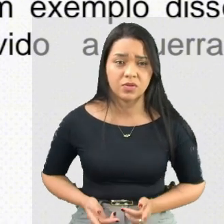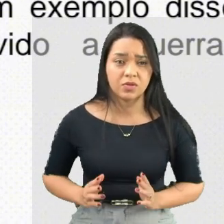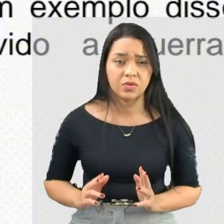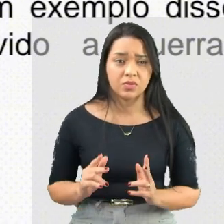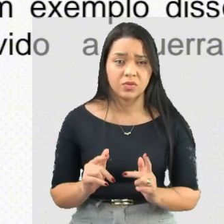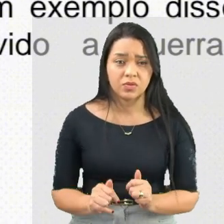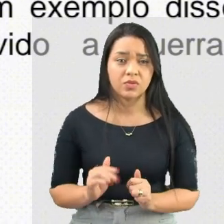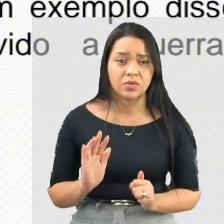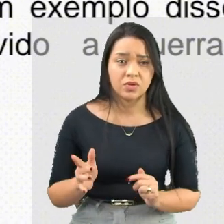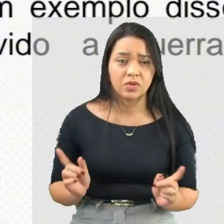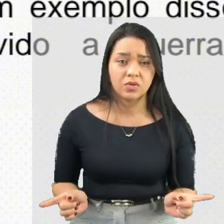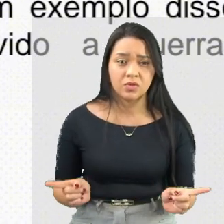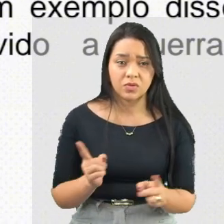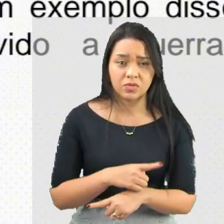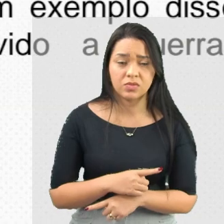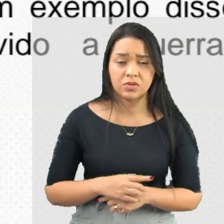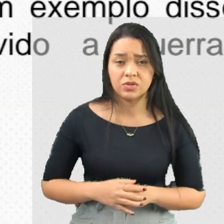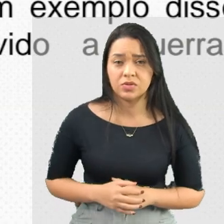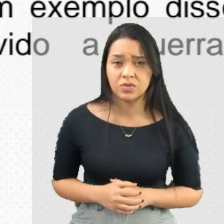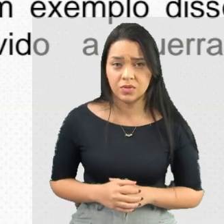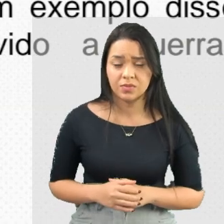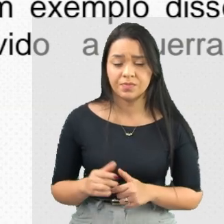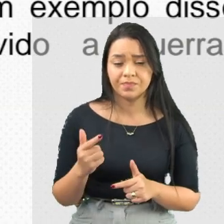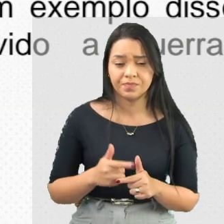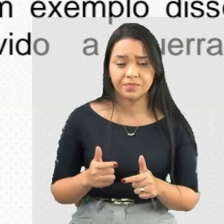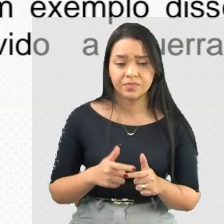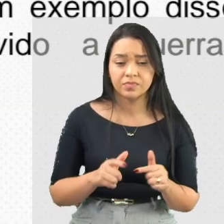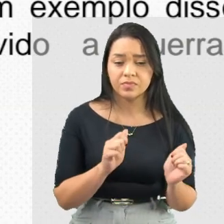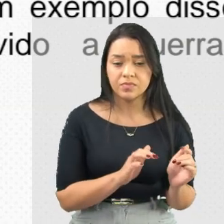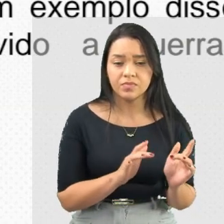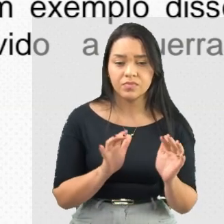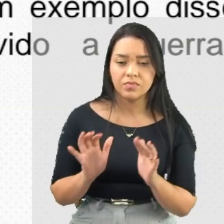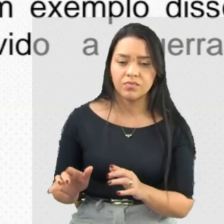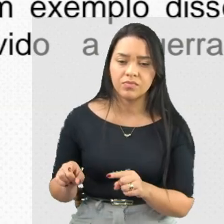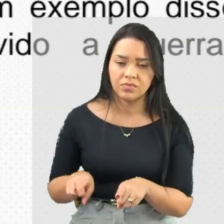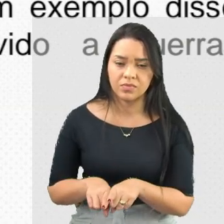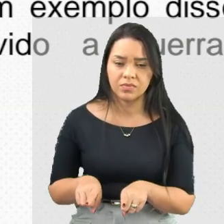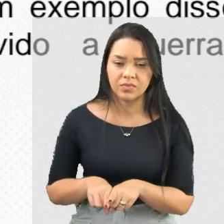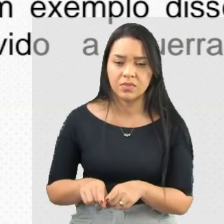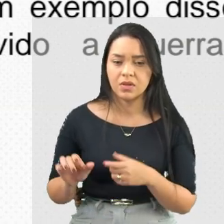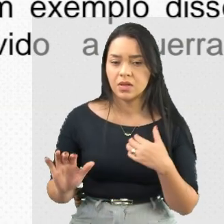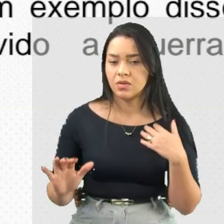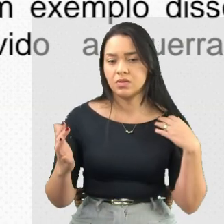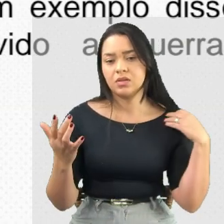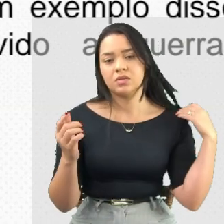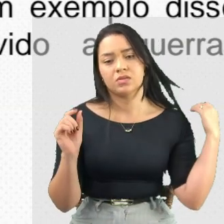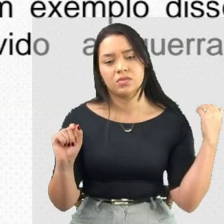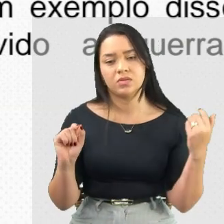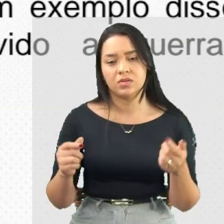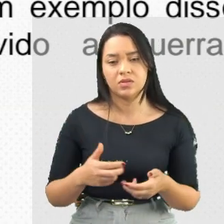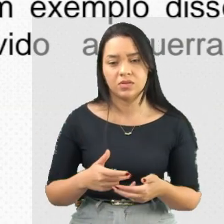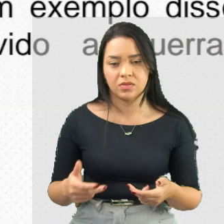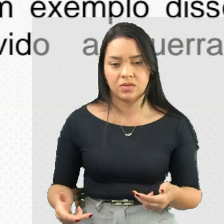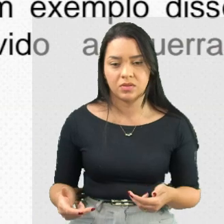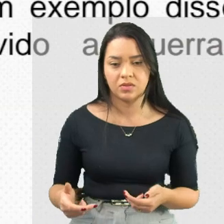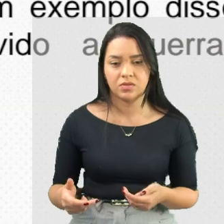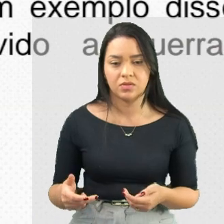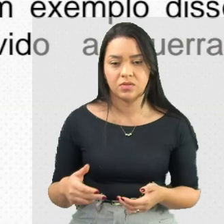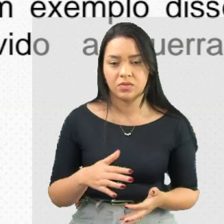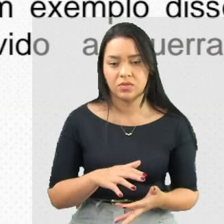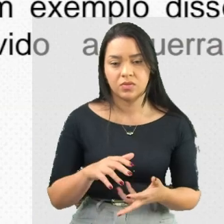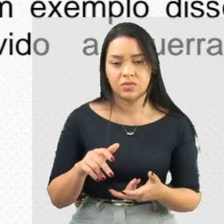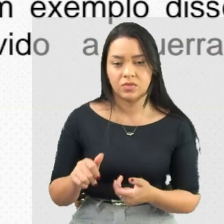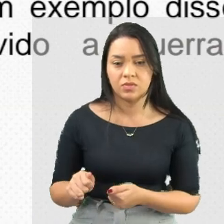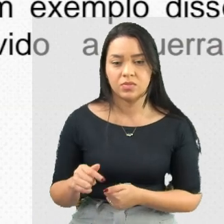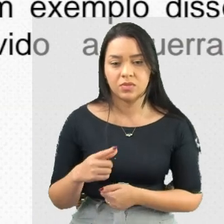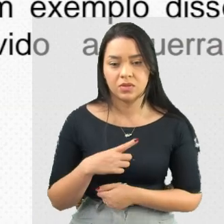muito contraditório, tá? A crise dos refugiados, que ocorre em várias regiões do mundo, é um exemplo